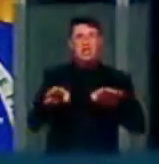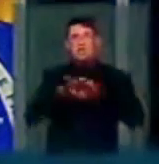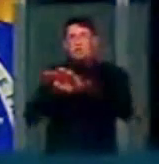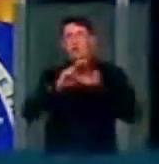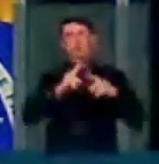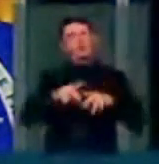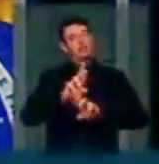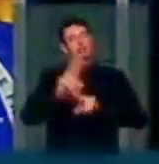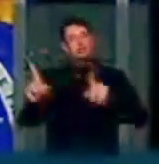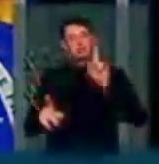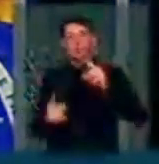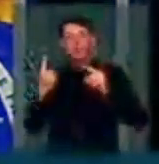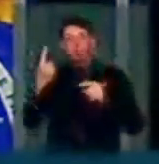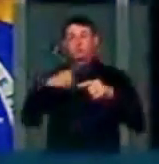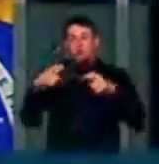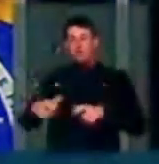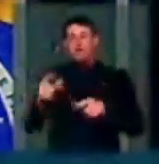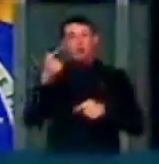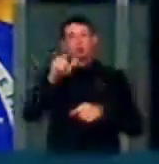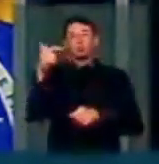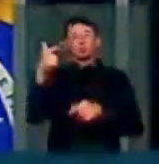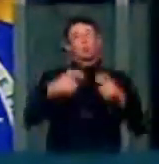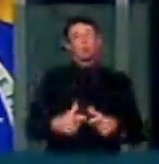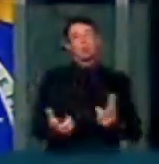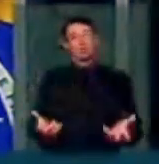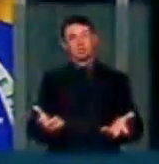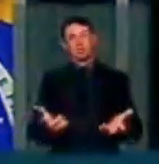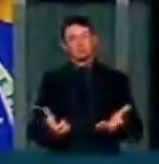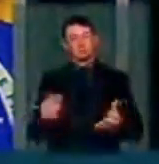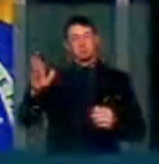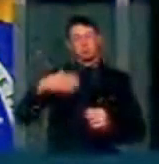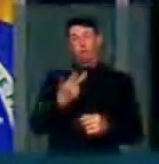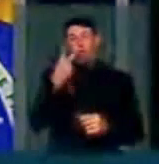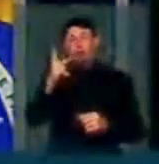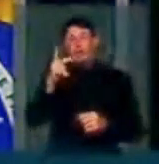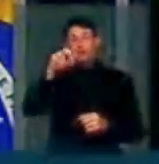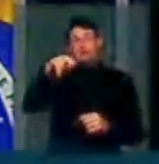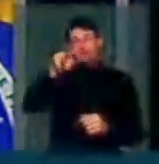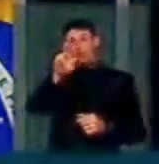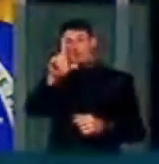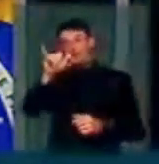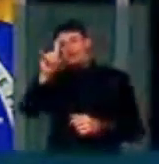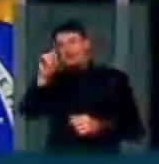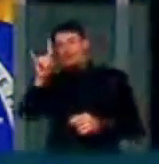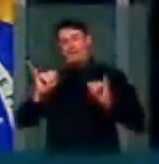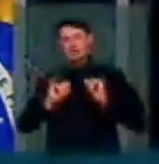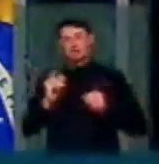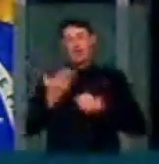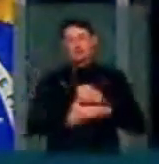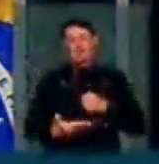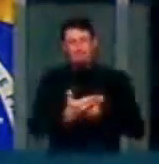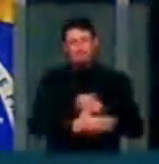coisas diferentes. Um tem localidade, outro não tem localidade. Quando a gente fala em neutralidade, por exemplo, um dos três pilares do Marco